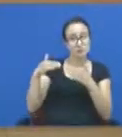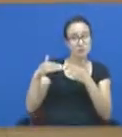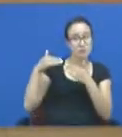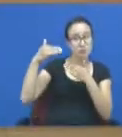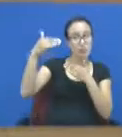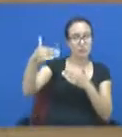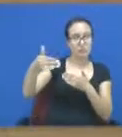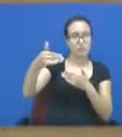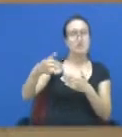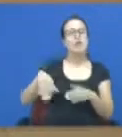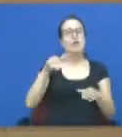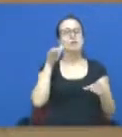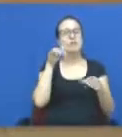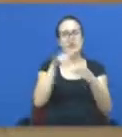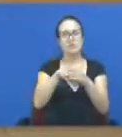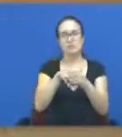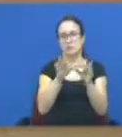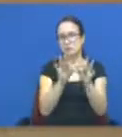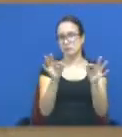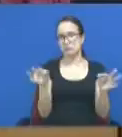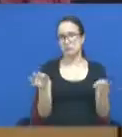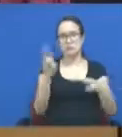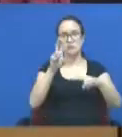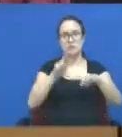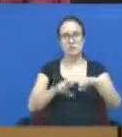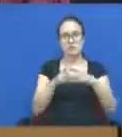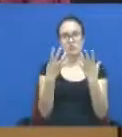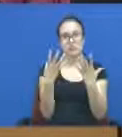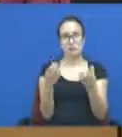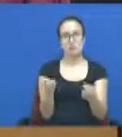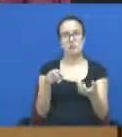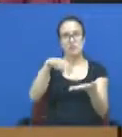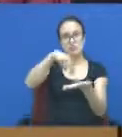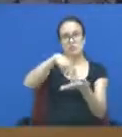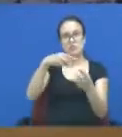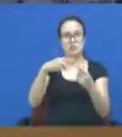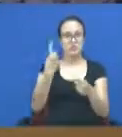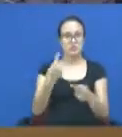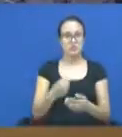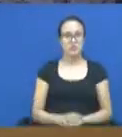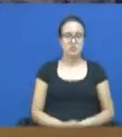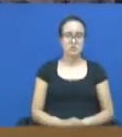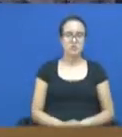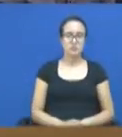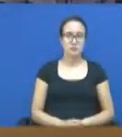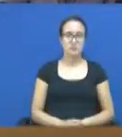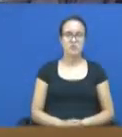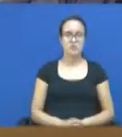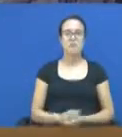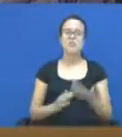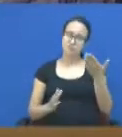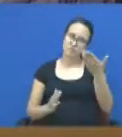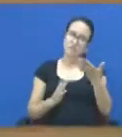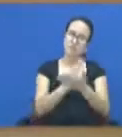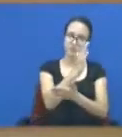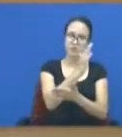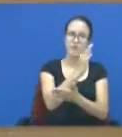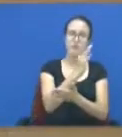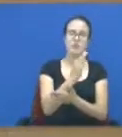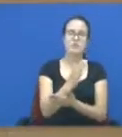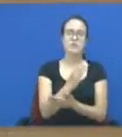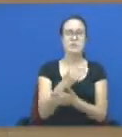e a votação é simbólica. Os sentados aprovam, os de pé rejeitam. Está, portanto,